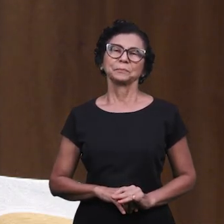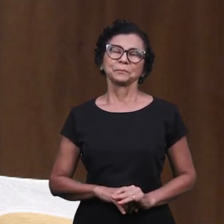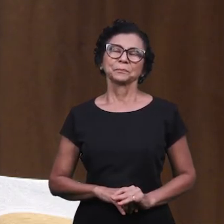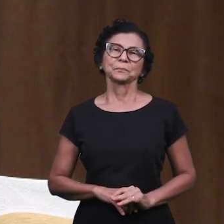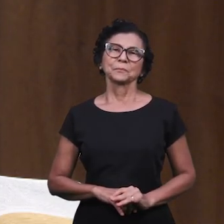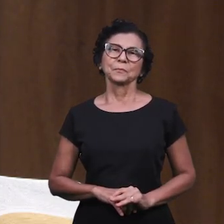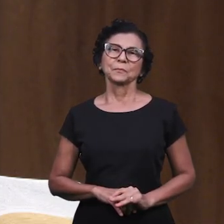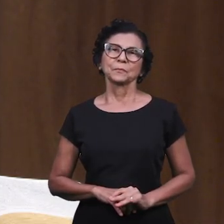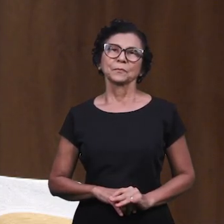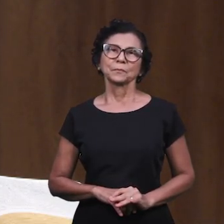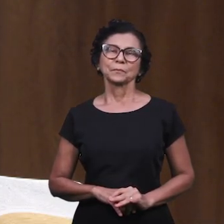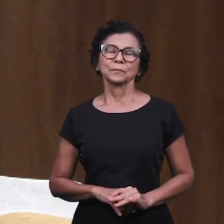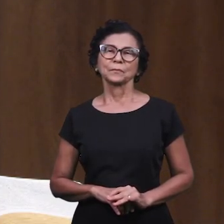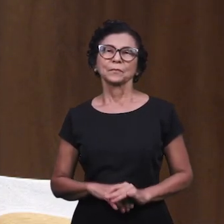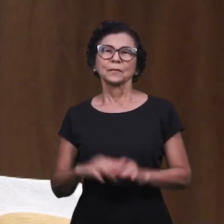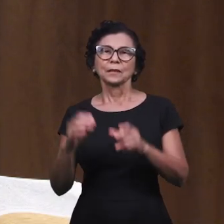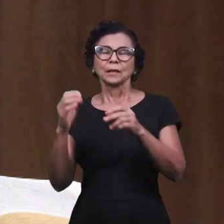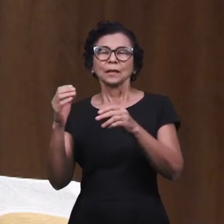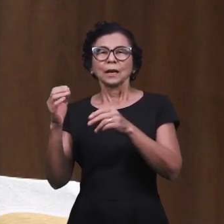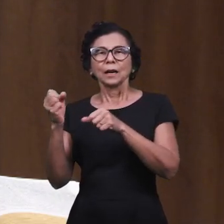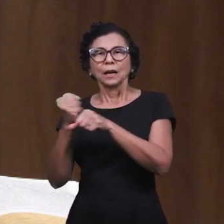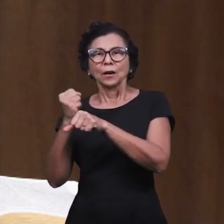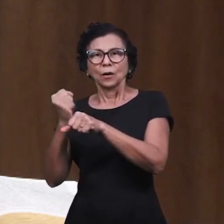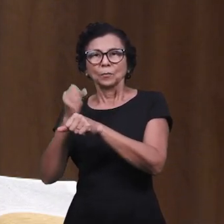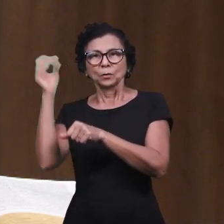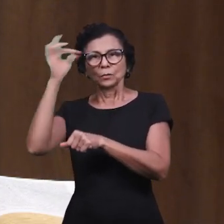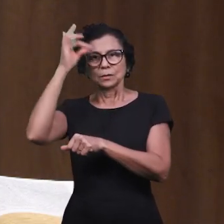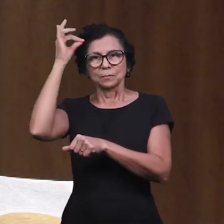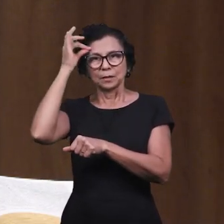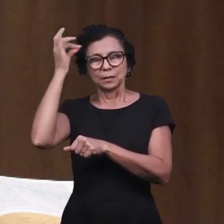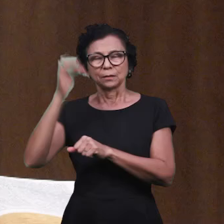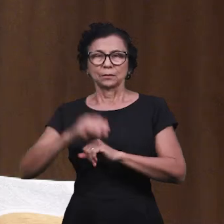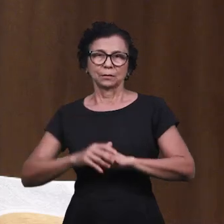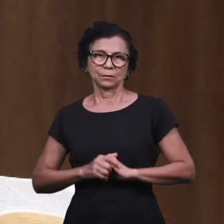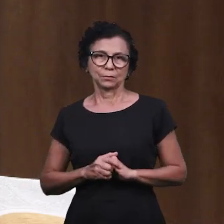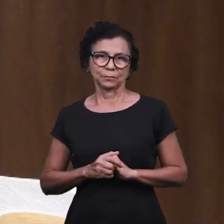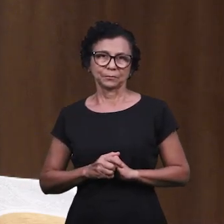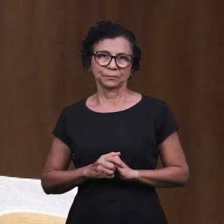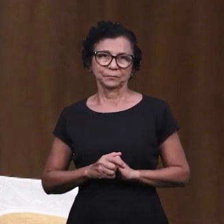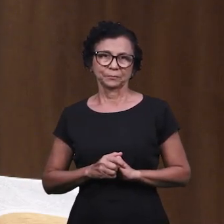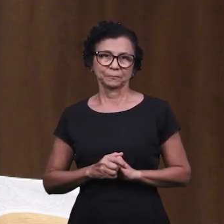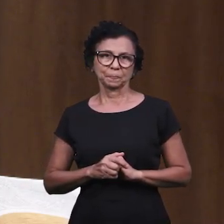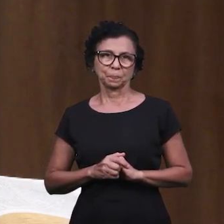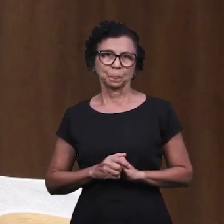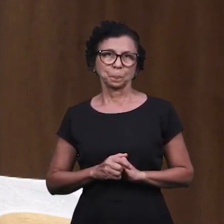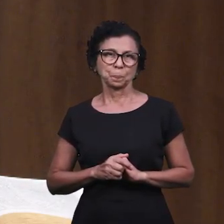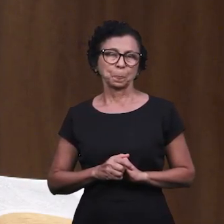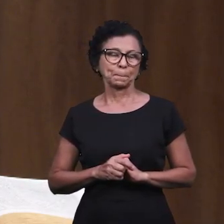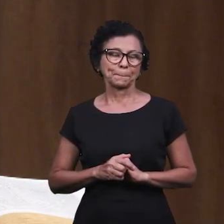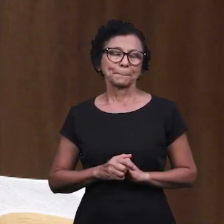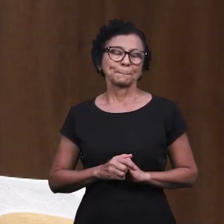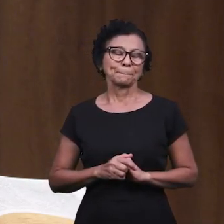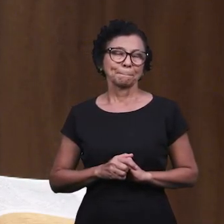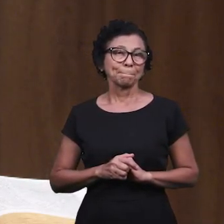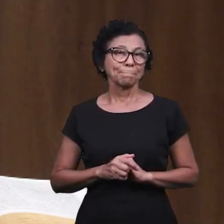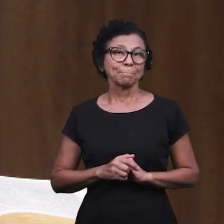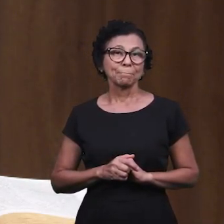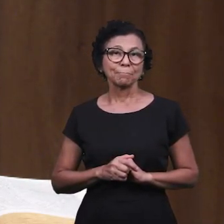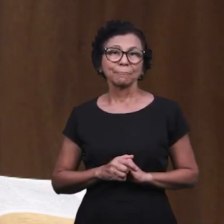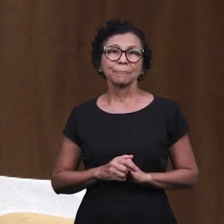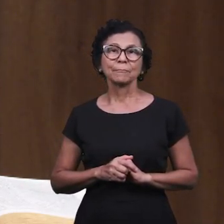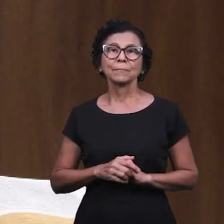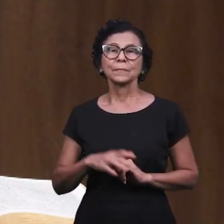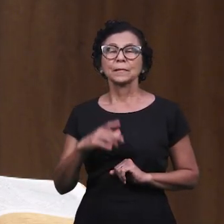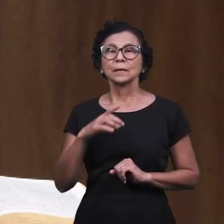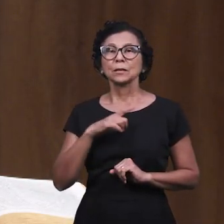A obra do ministério, é muito bom que seja entendido isso, ela só tem sentido quando realizada